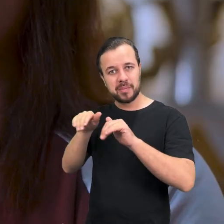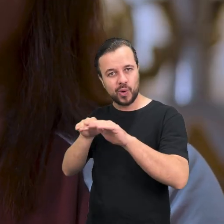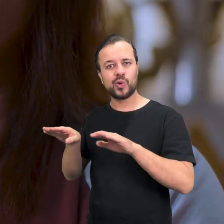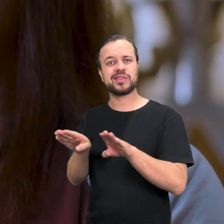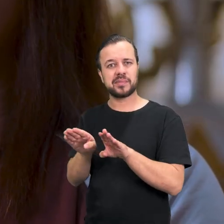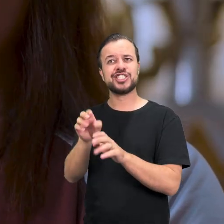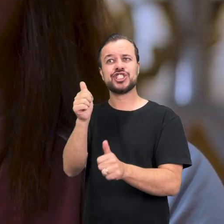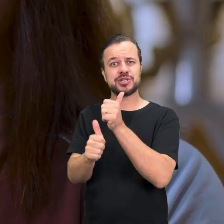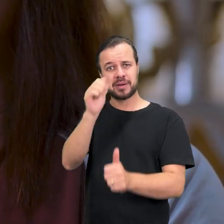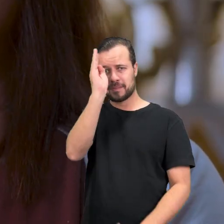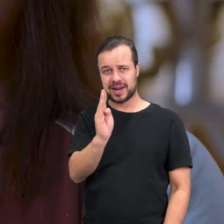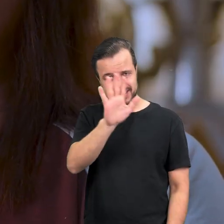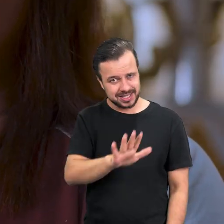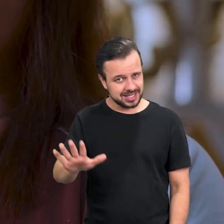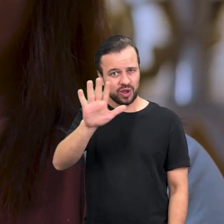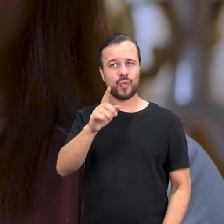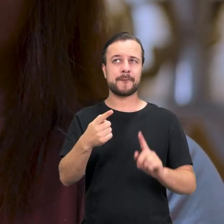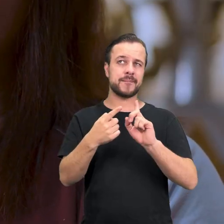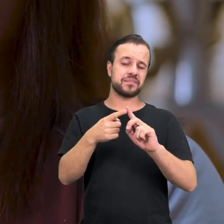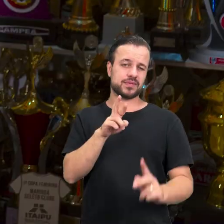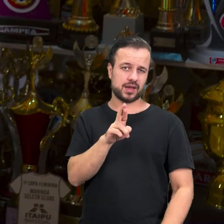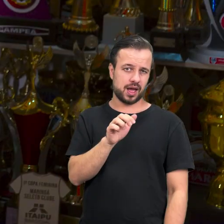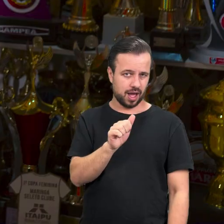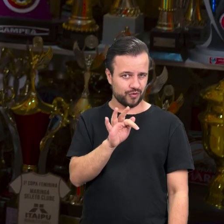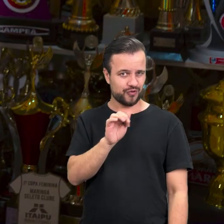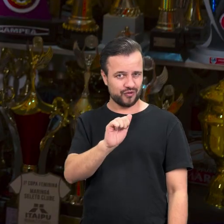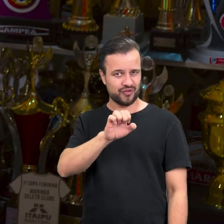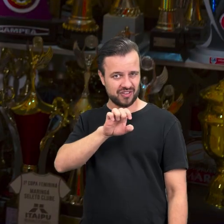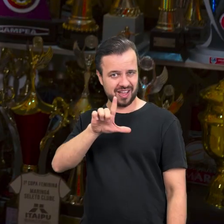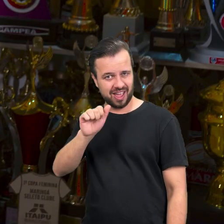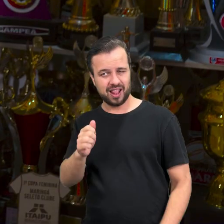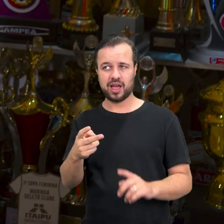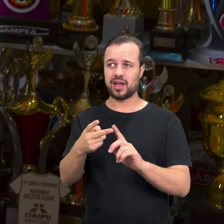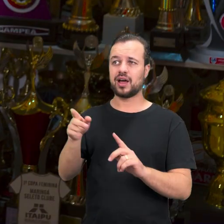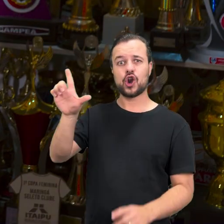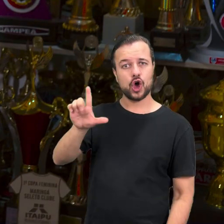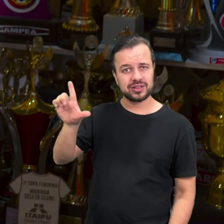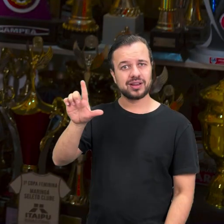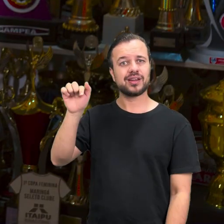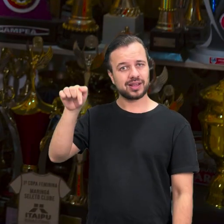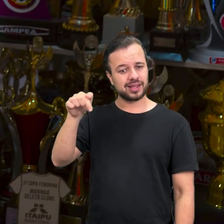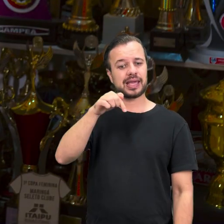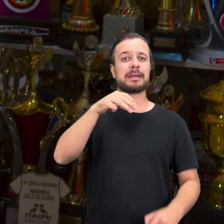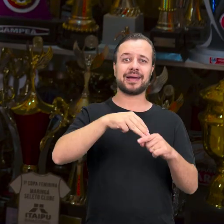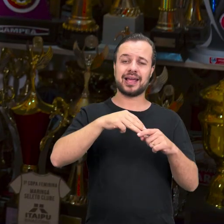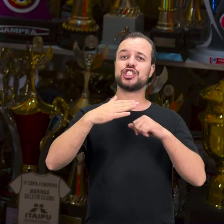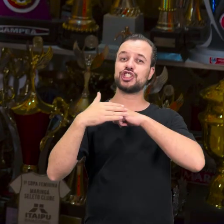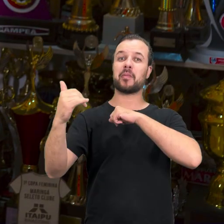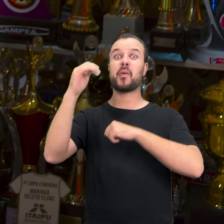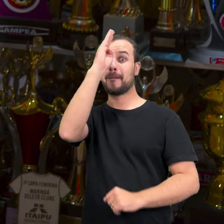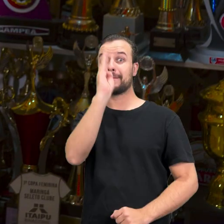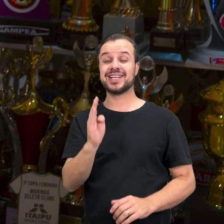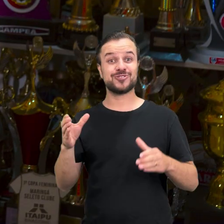seleção brasileira, a Rafaela. Teve algumas meninas que eram de Londrina que jogavam para o Maringá, que também foi convocadas para